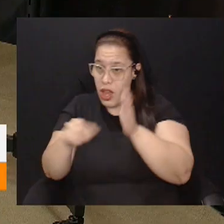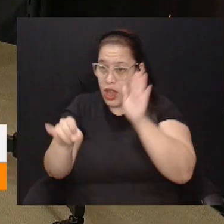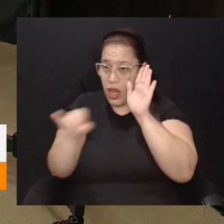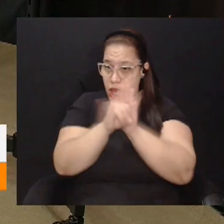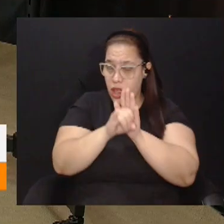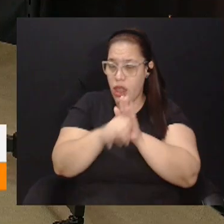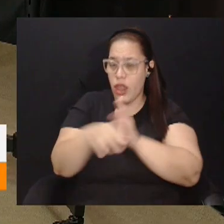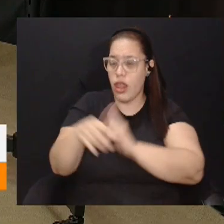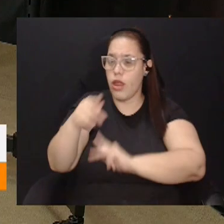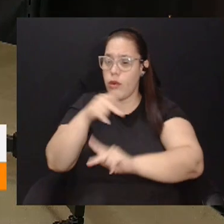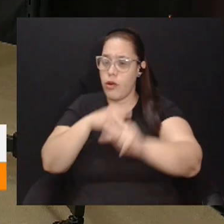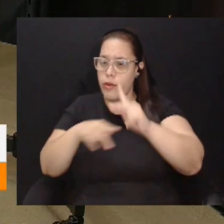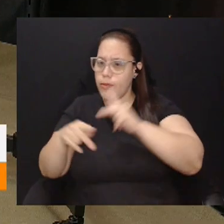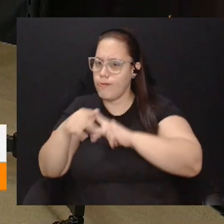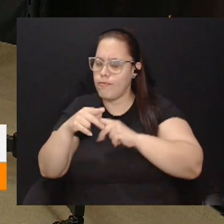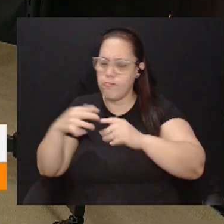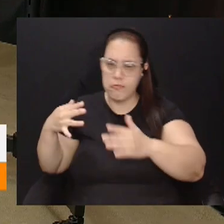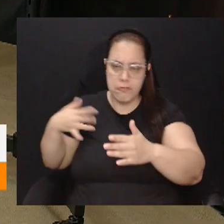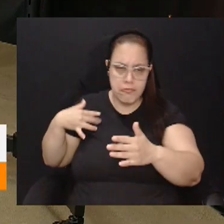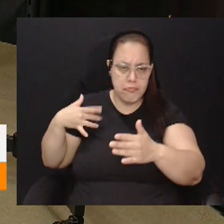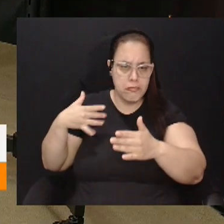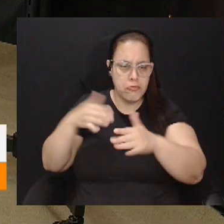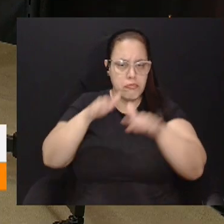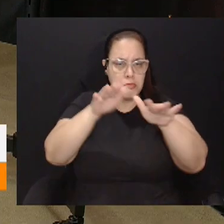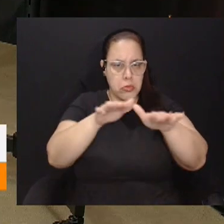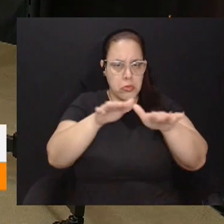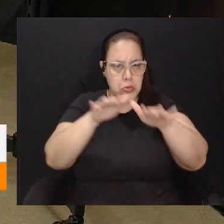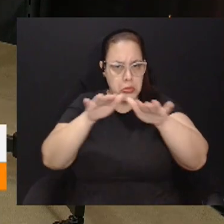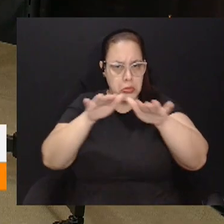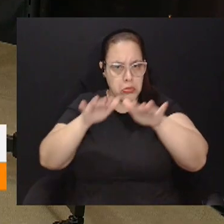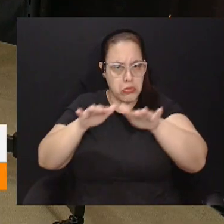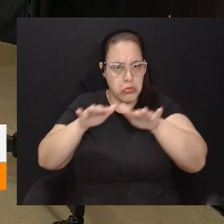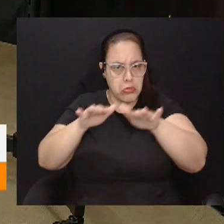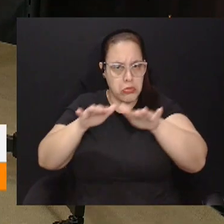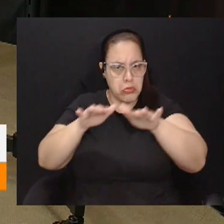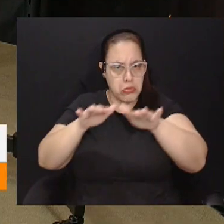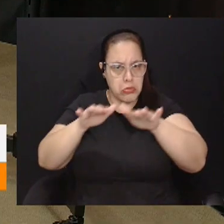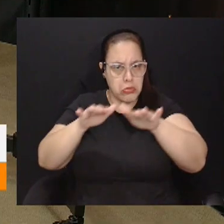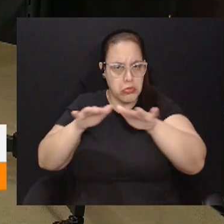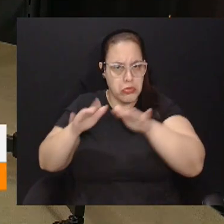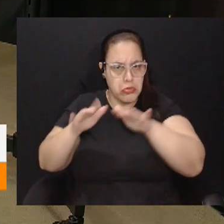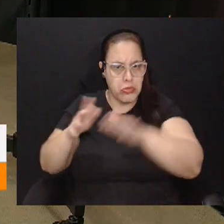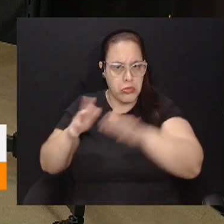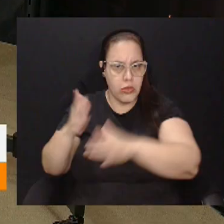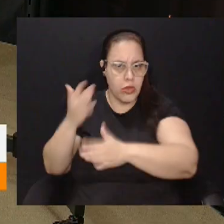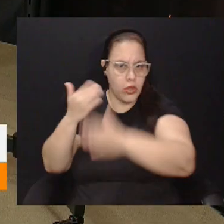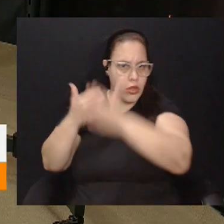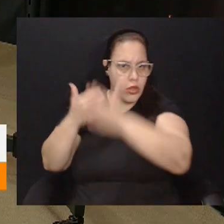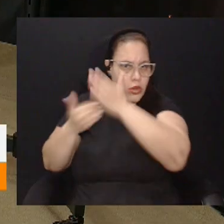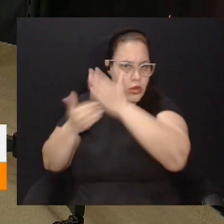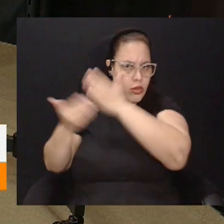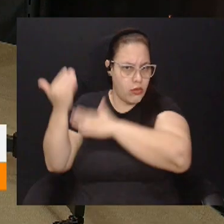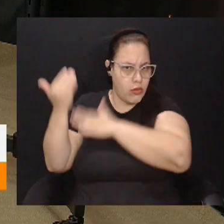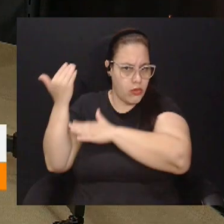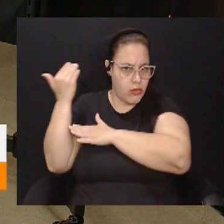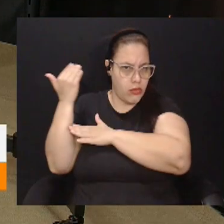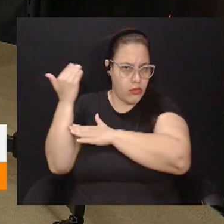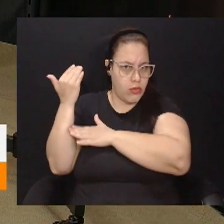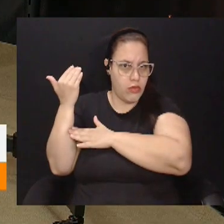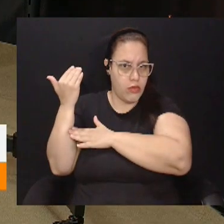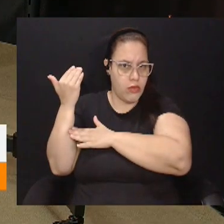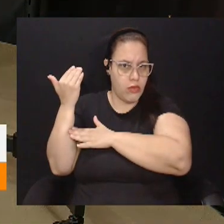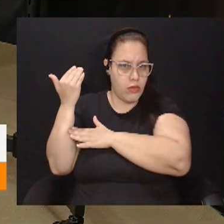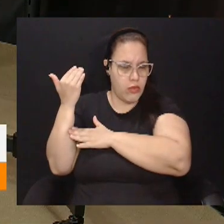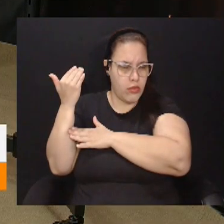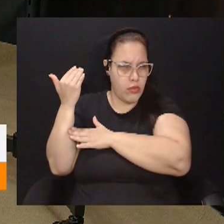Essas procissões era mais na época mais antiga ou hoje ainda isso se permeia no mundo e às vezes a gente